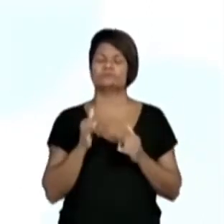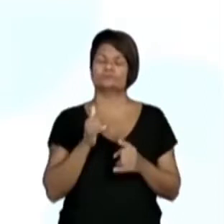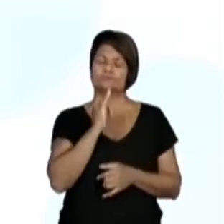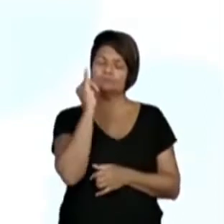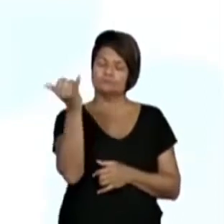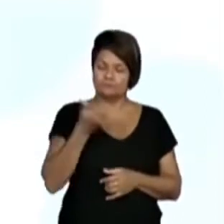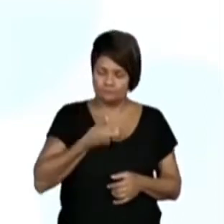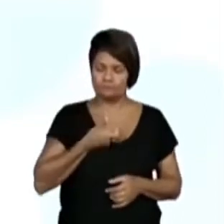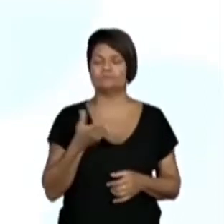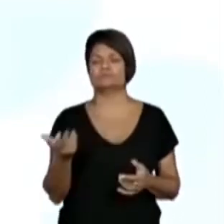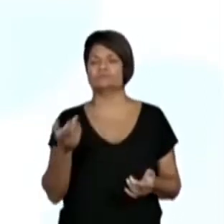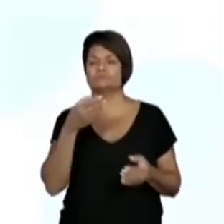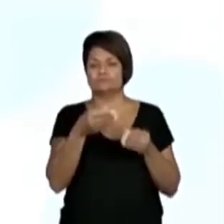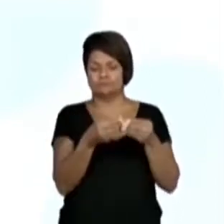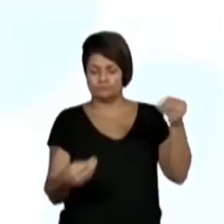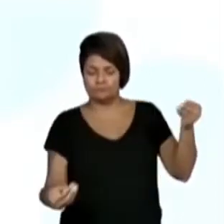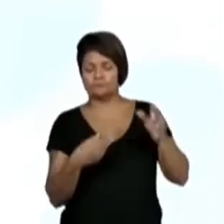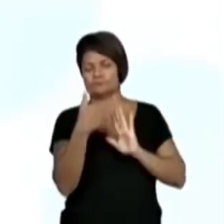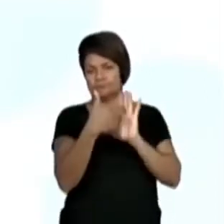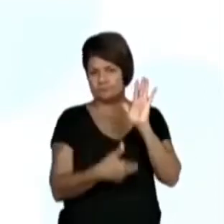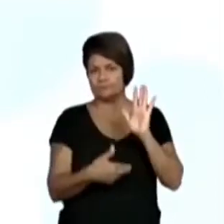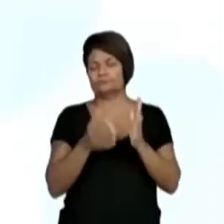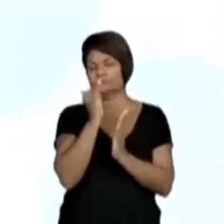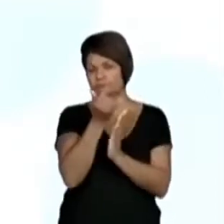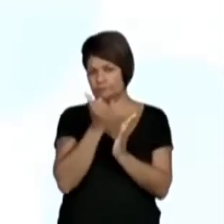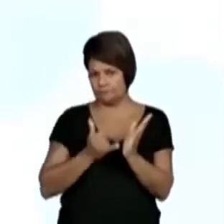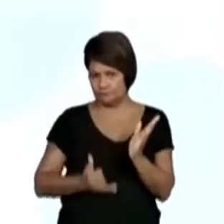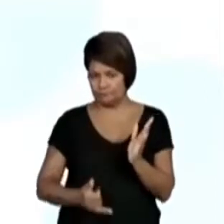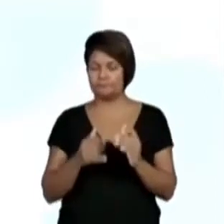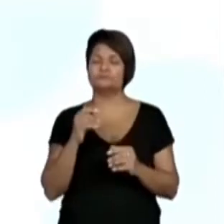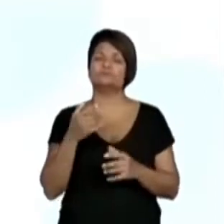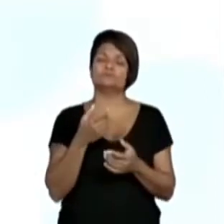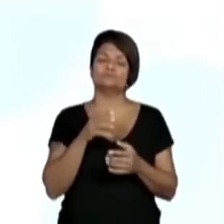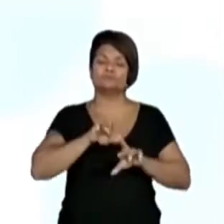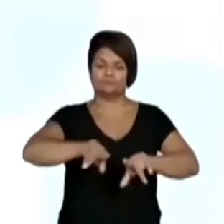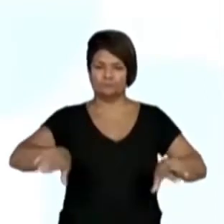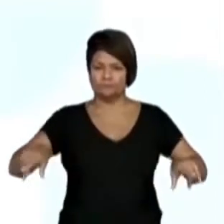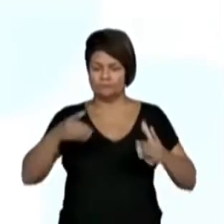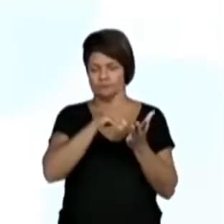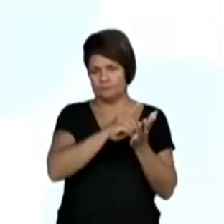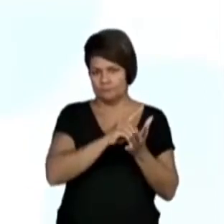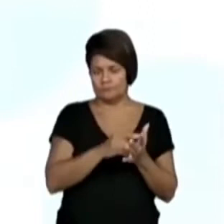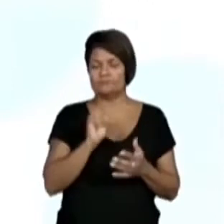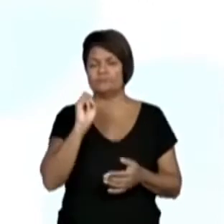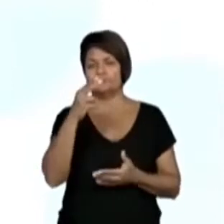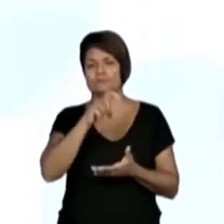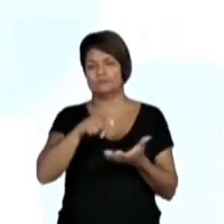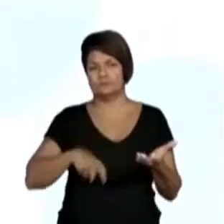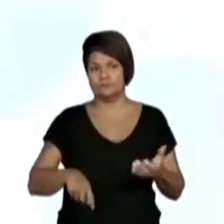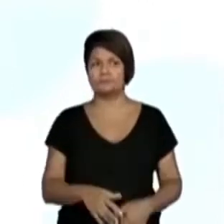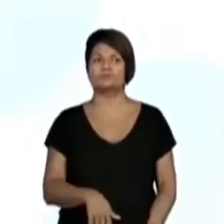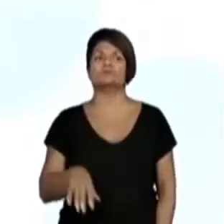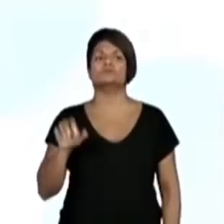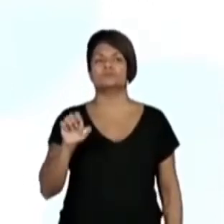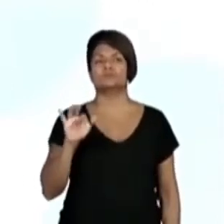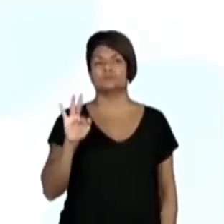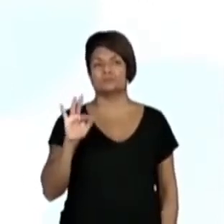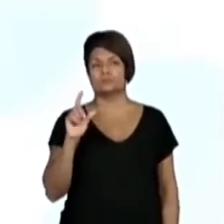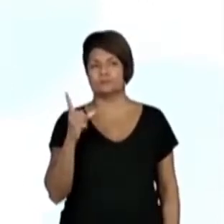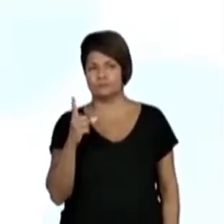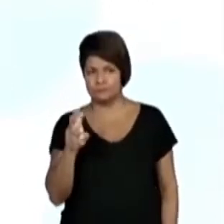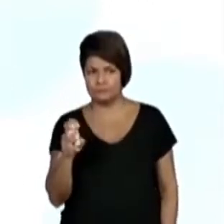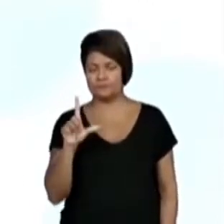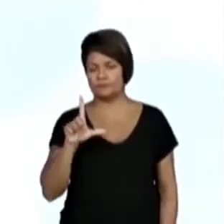avisos, cartas, receitas, relatos, entre outros textos digitais ou impressos. EF 15